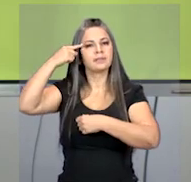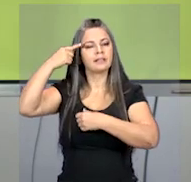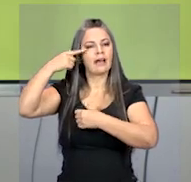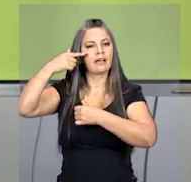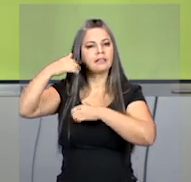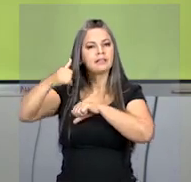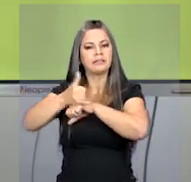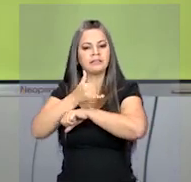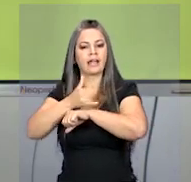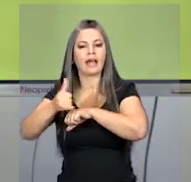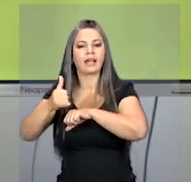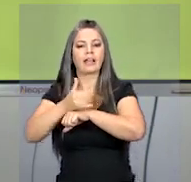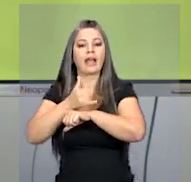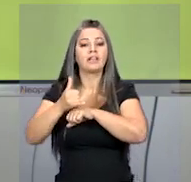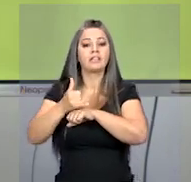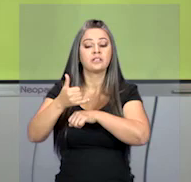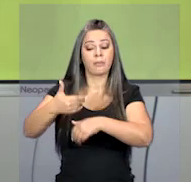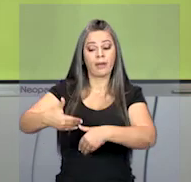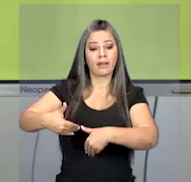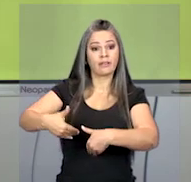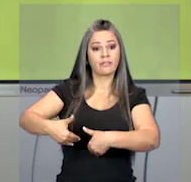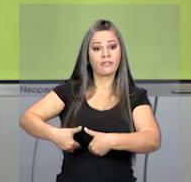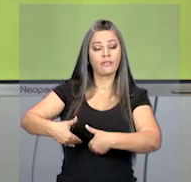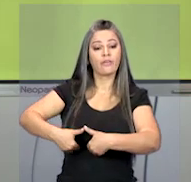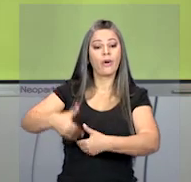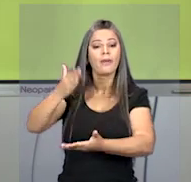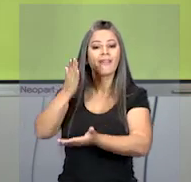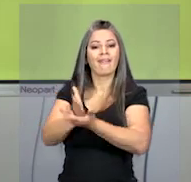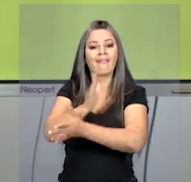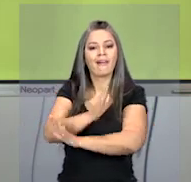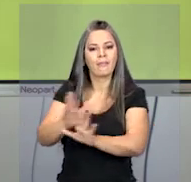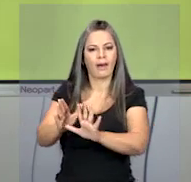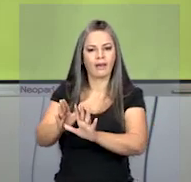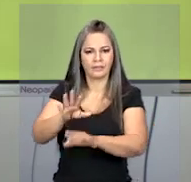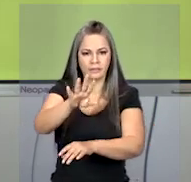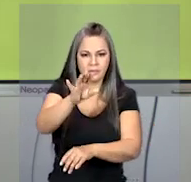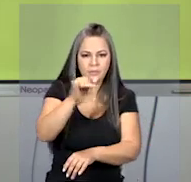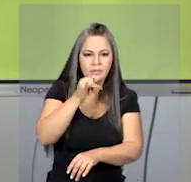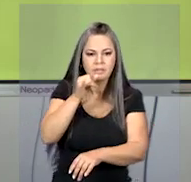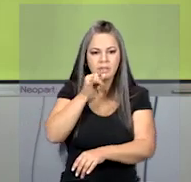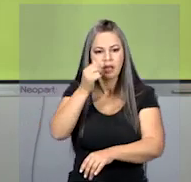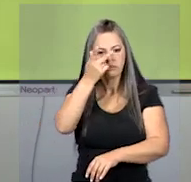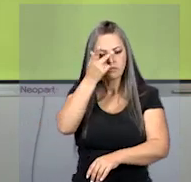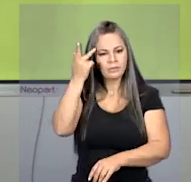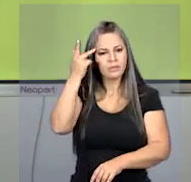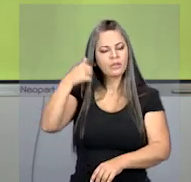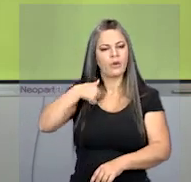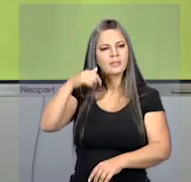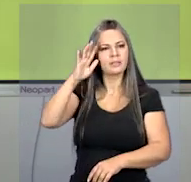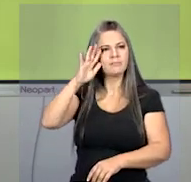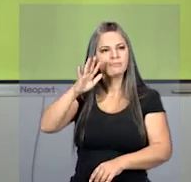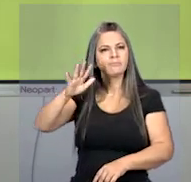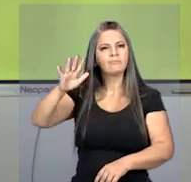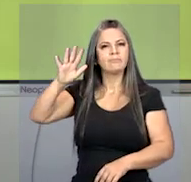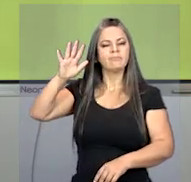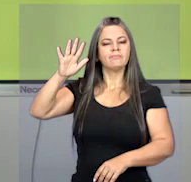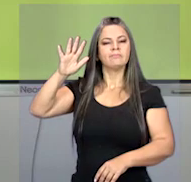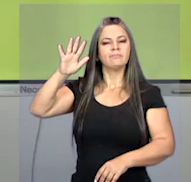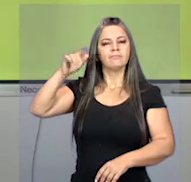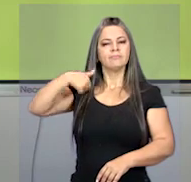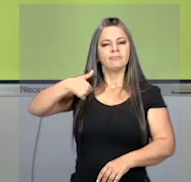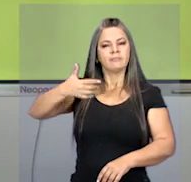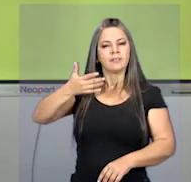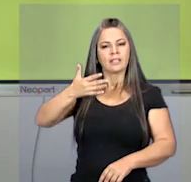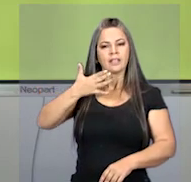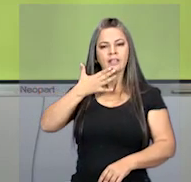problema. Então, os sonhadores, os idealistas, aquelas pessoas que querem um mundo melhor, vão começar a sonhar com algo